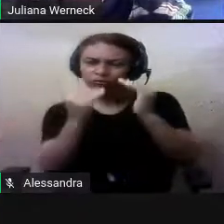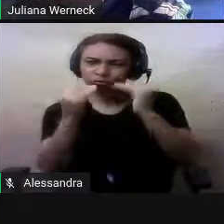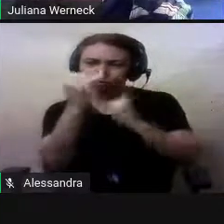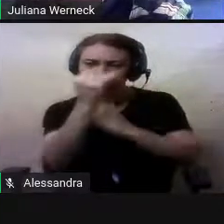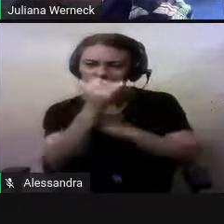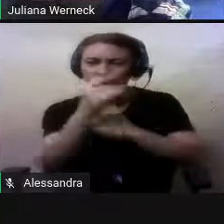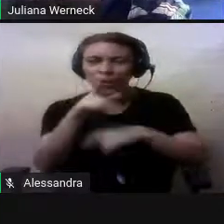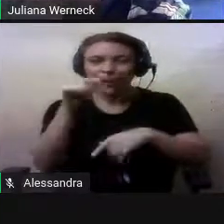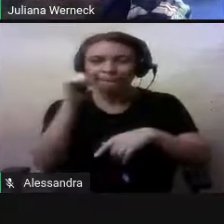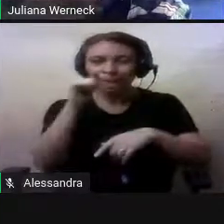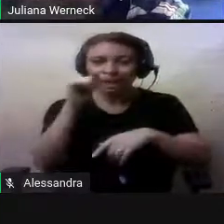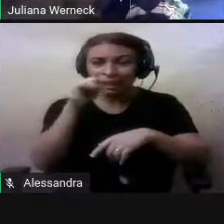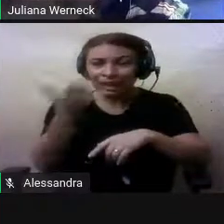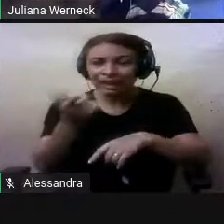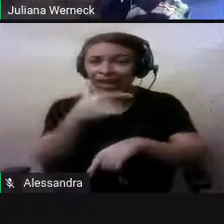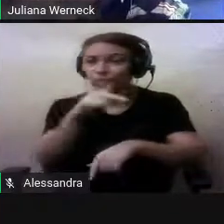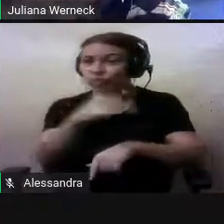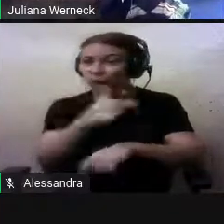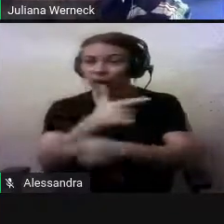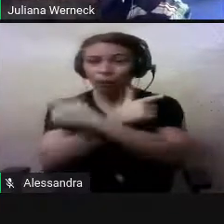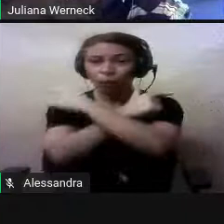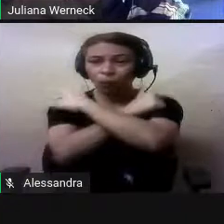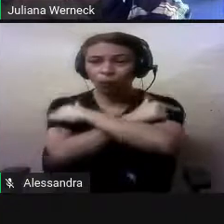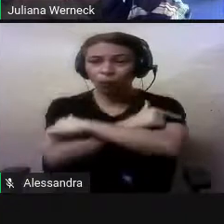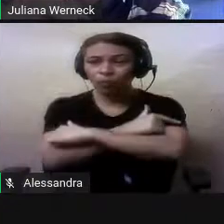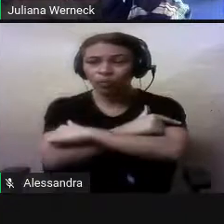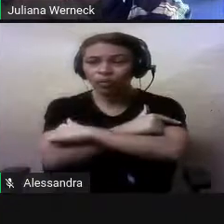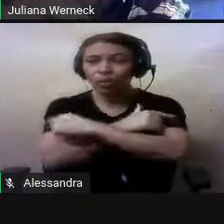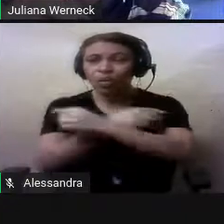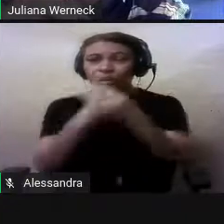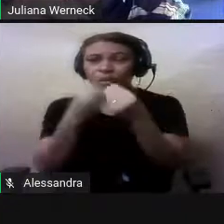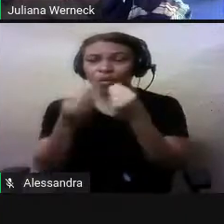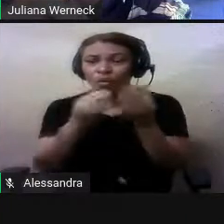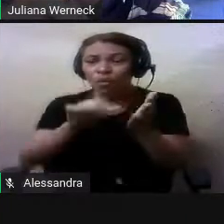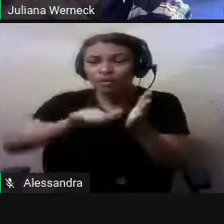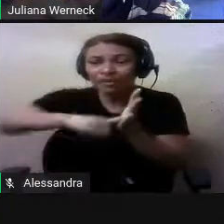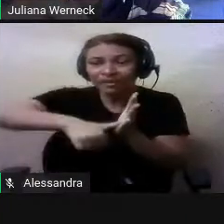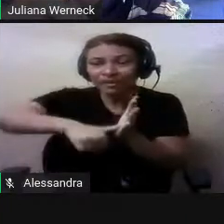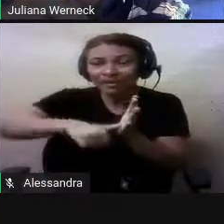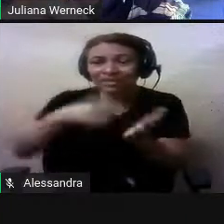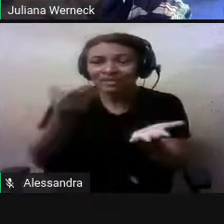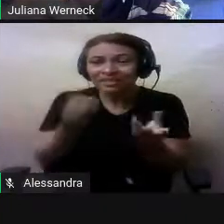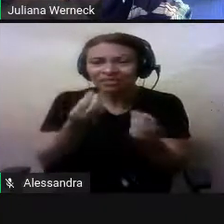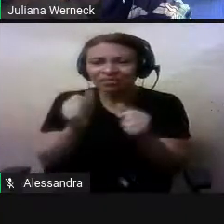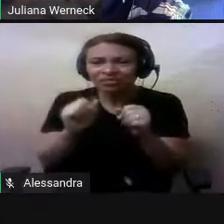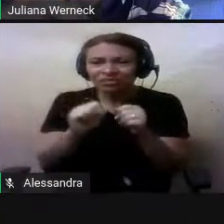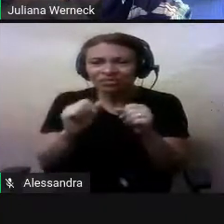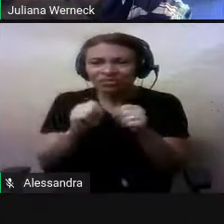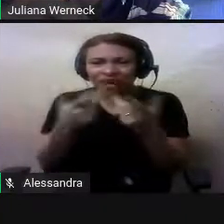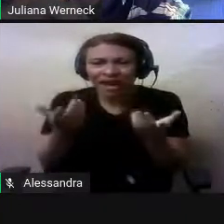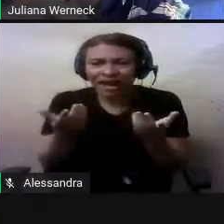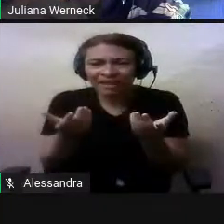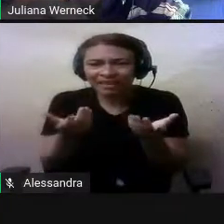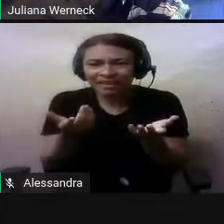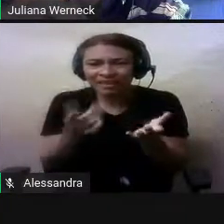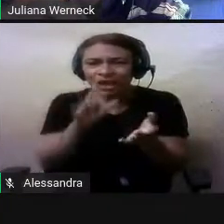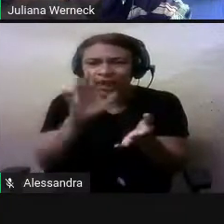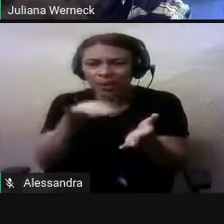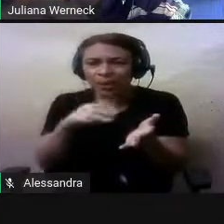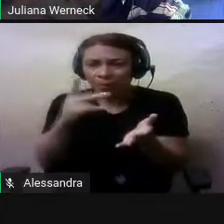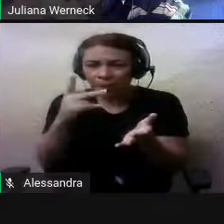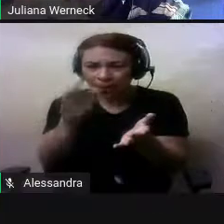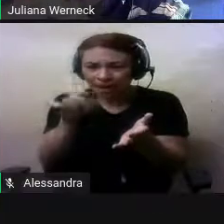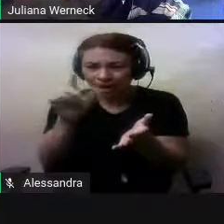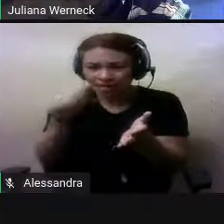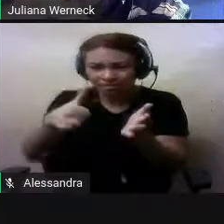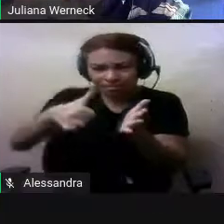menina aqui, que ela não tem os dois braços, como que a gente faz para pegar a digital dela? Eu coloco que tá sem ou eu pego do dedão do pé?